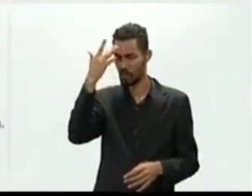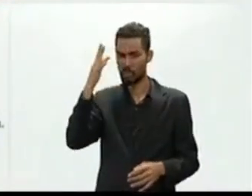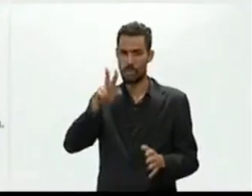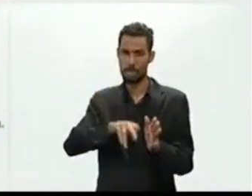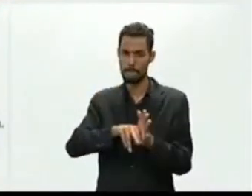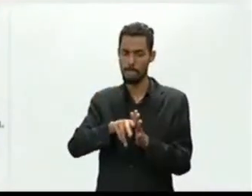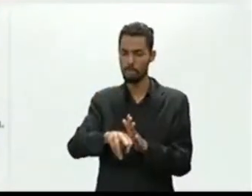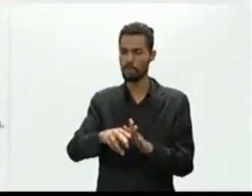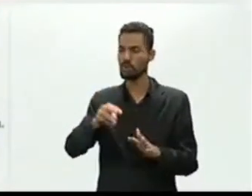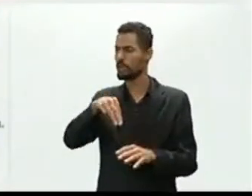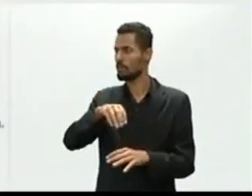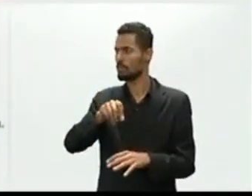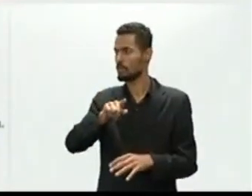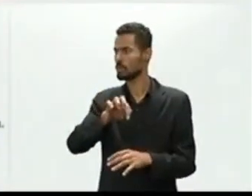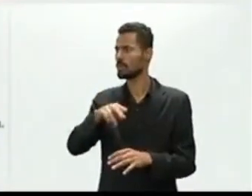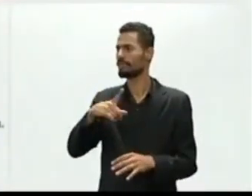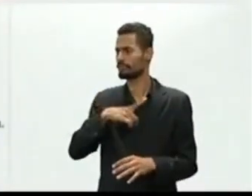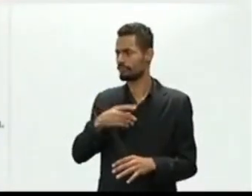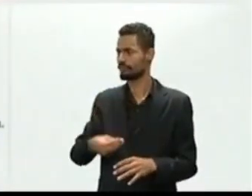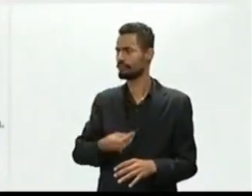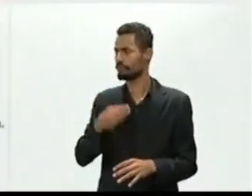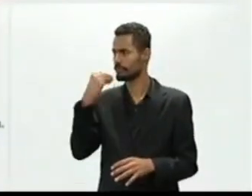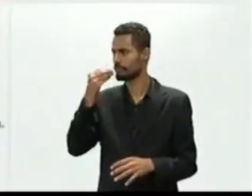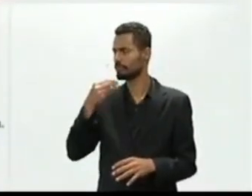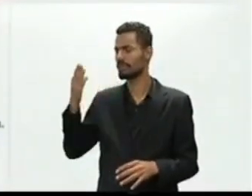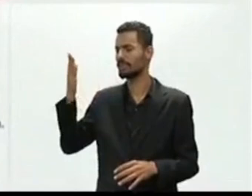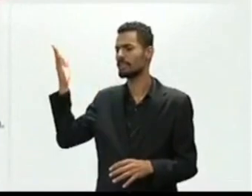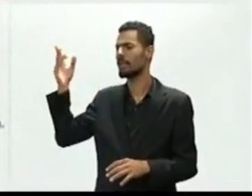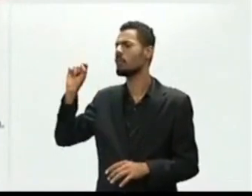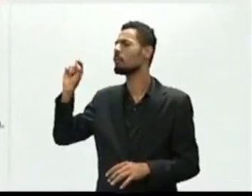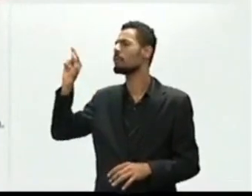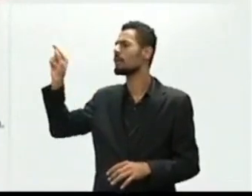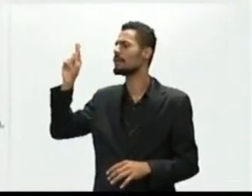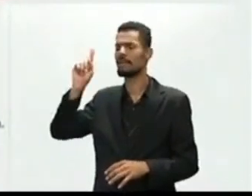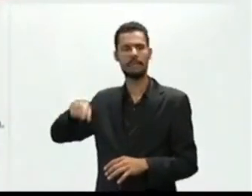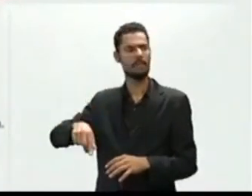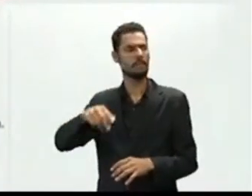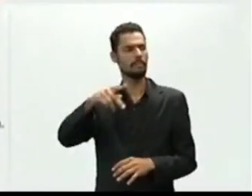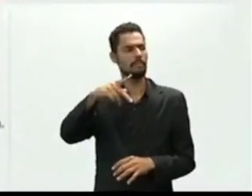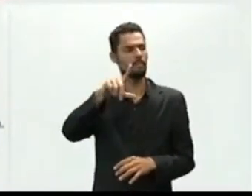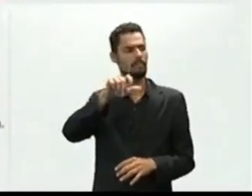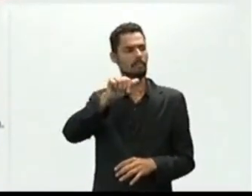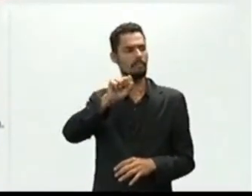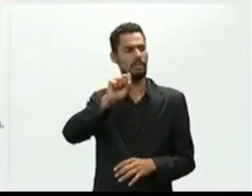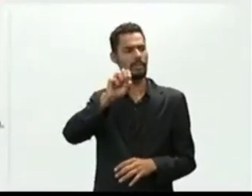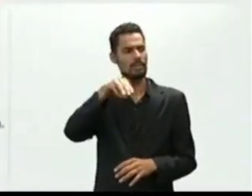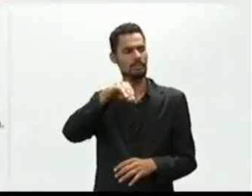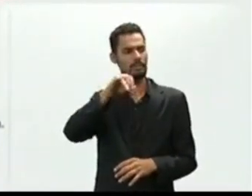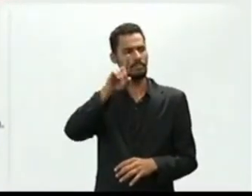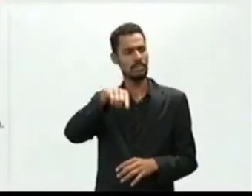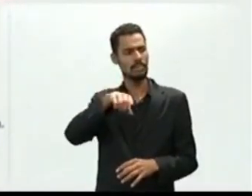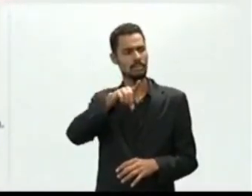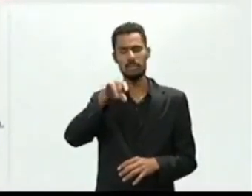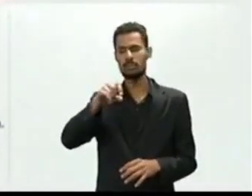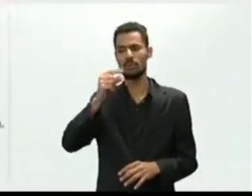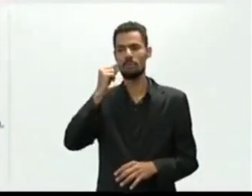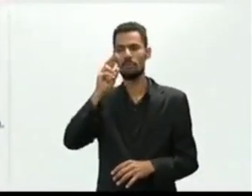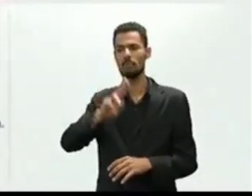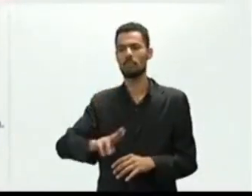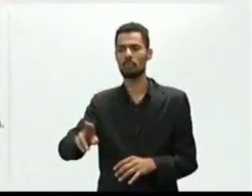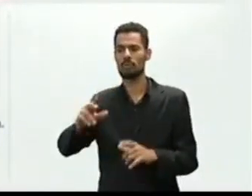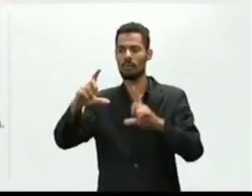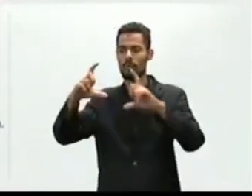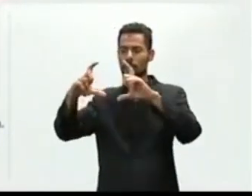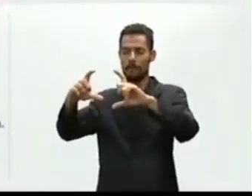biologia molecular vive isso aqui, tá? O que é isso? Isso é um plasmídio. É o que a gente usa para carregar e para montar genes,